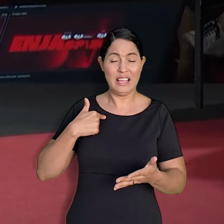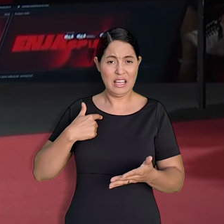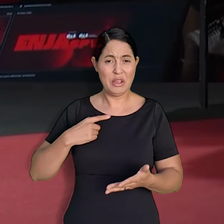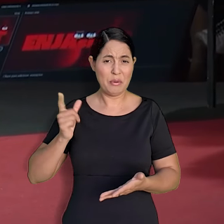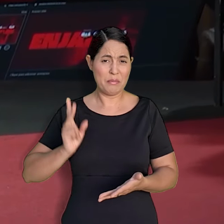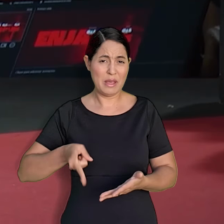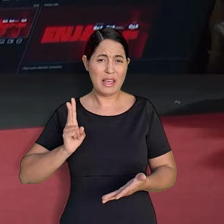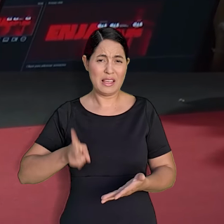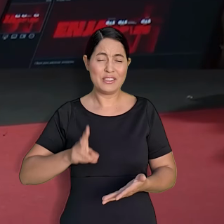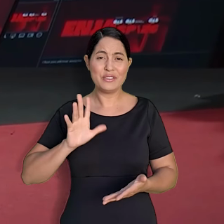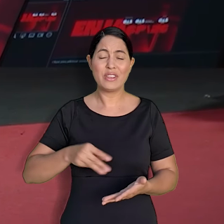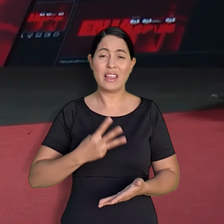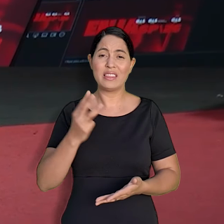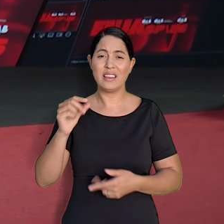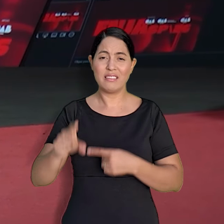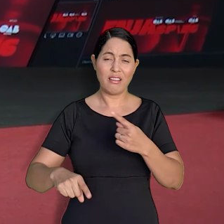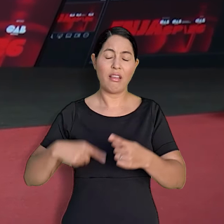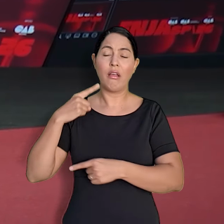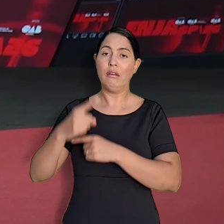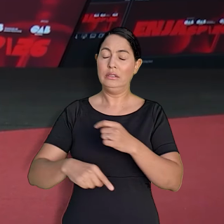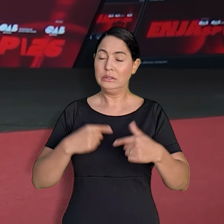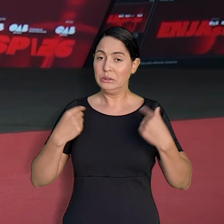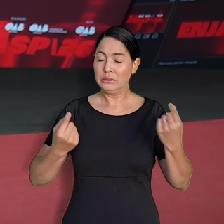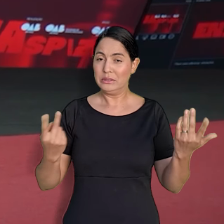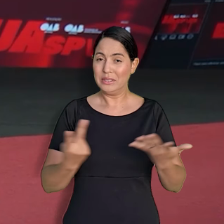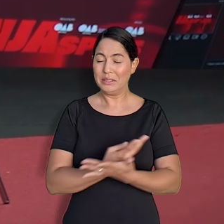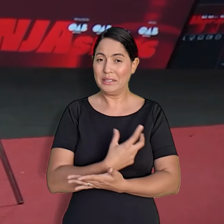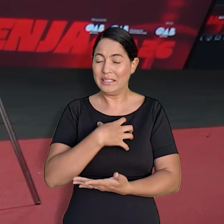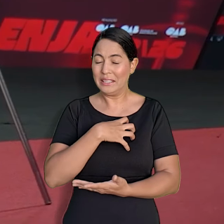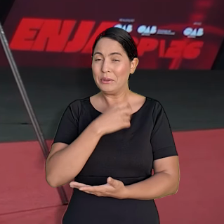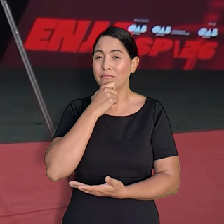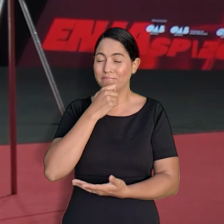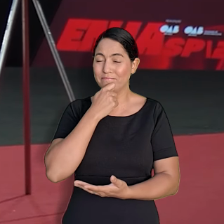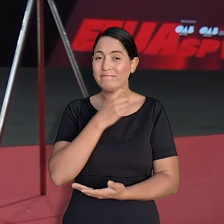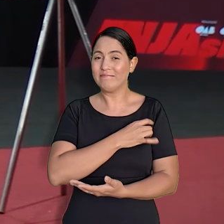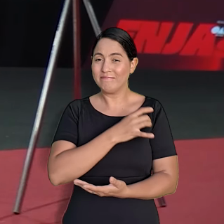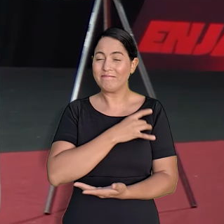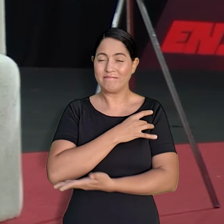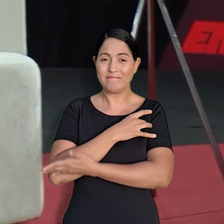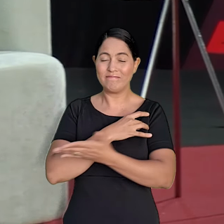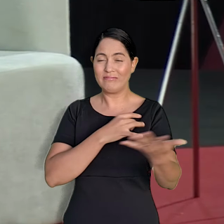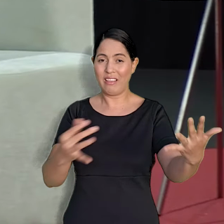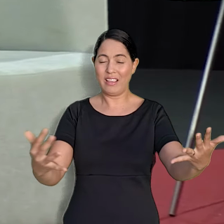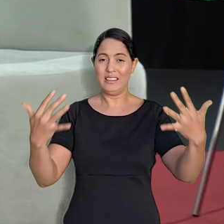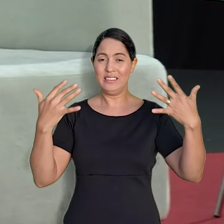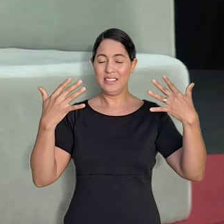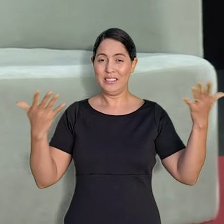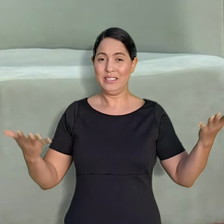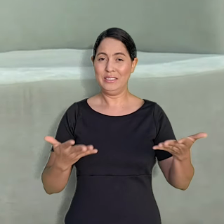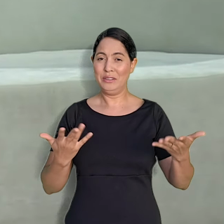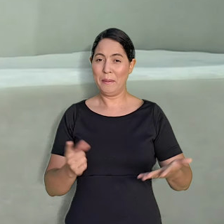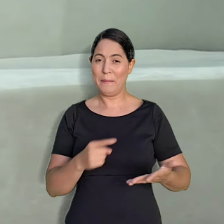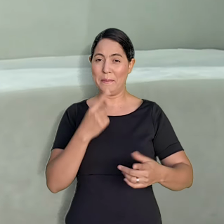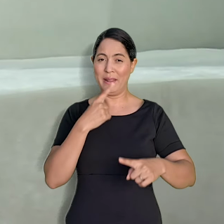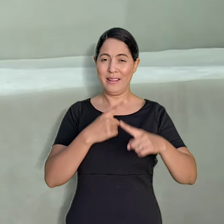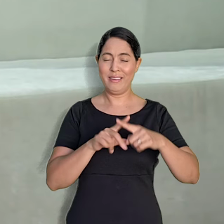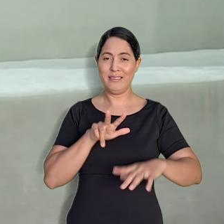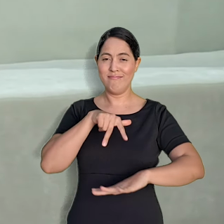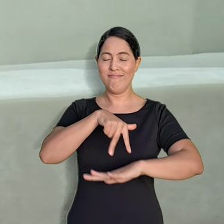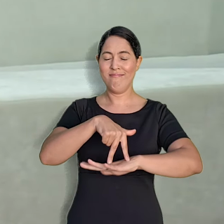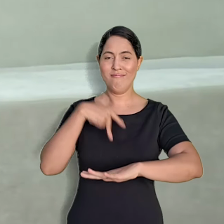hoje, depois de quase 30 anos. O medo e a insegurança, a gente está falando para todos vocês de uma forma absolutamente inédita para mim.